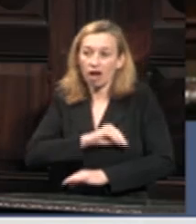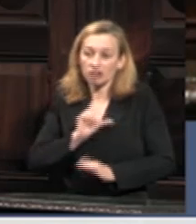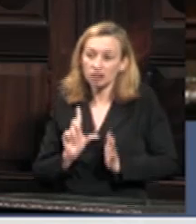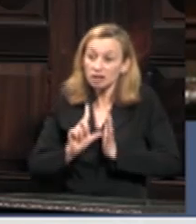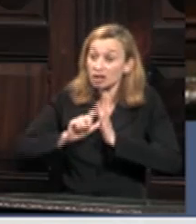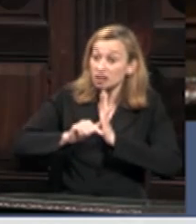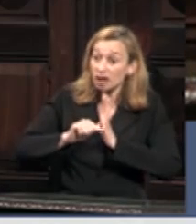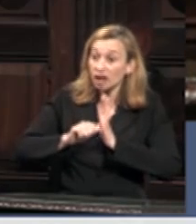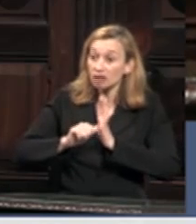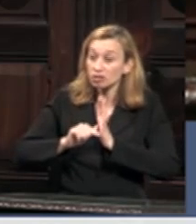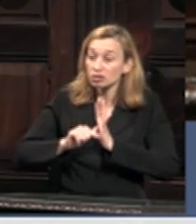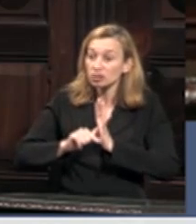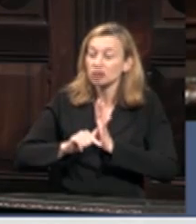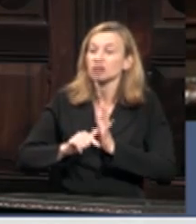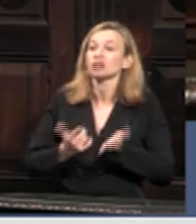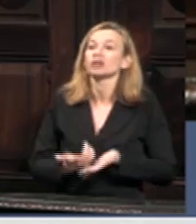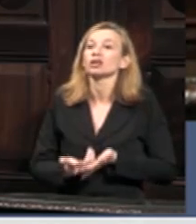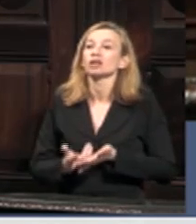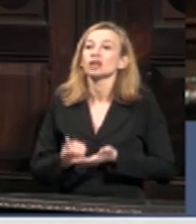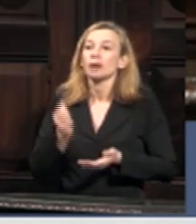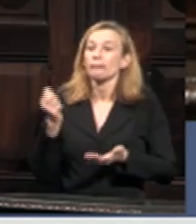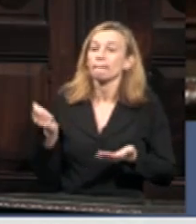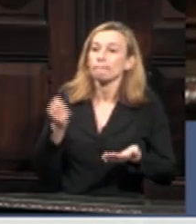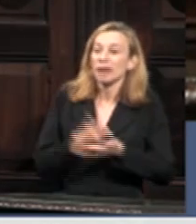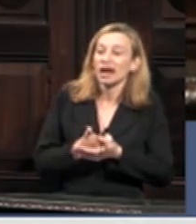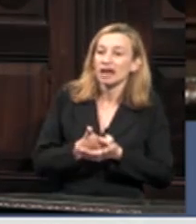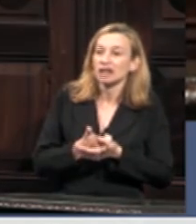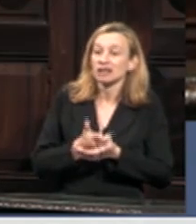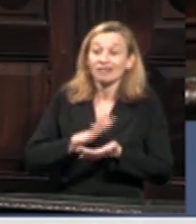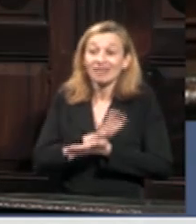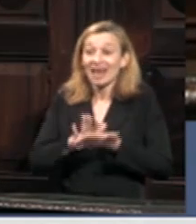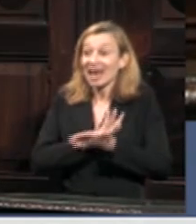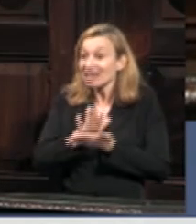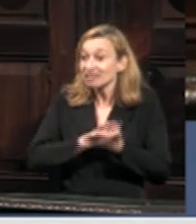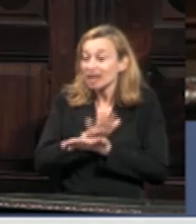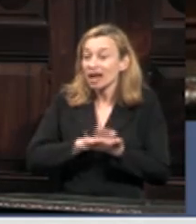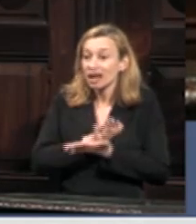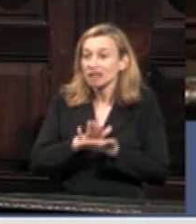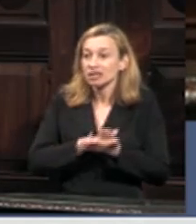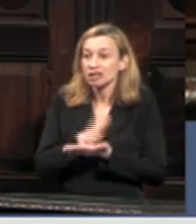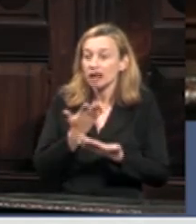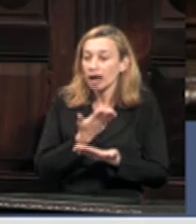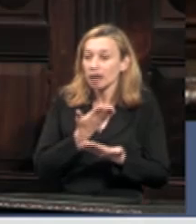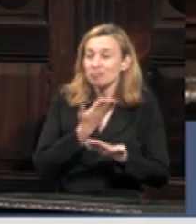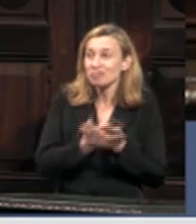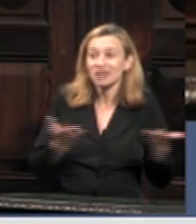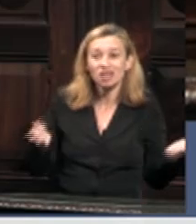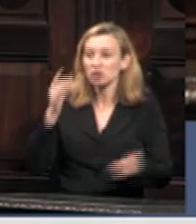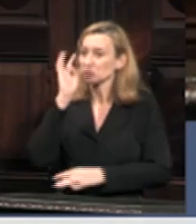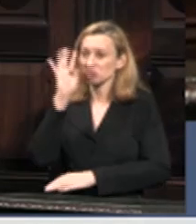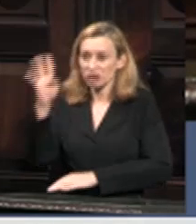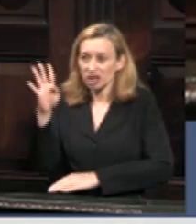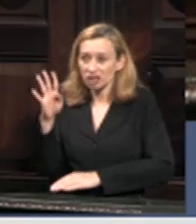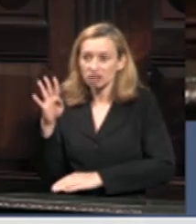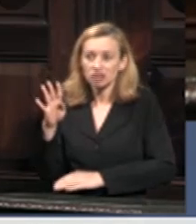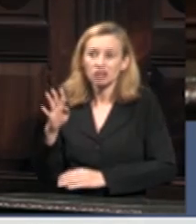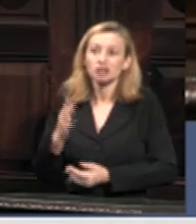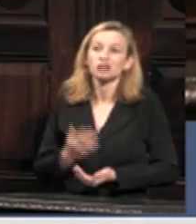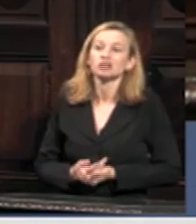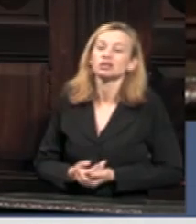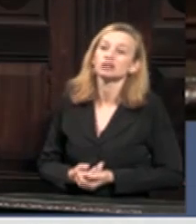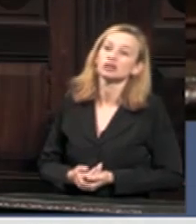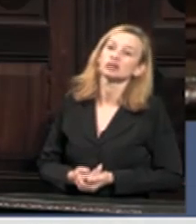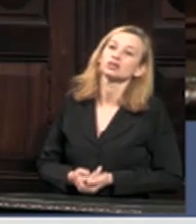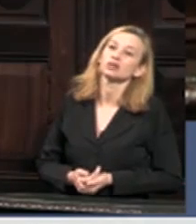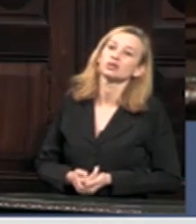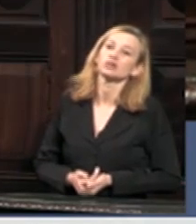atrasados, provimentos sem pagamento e uma perda total de esperança. Quiseram imputar nas